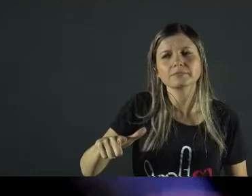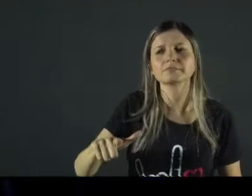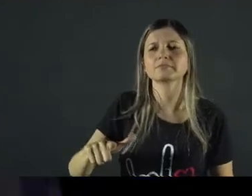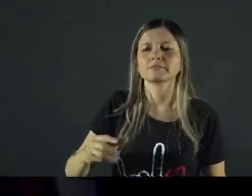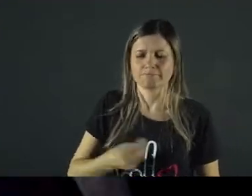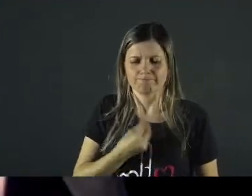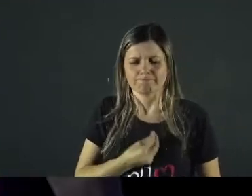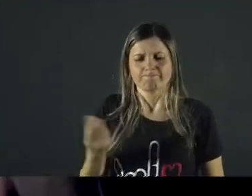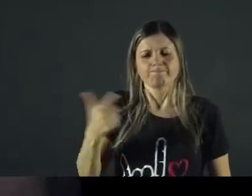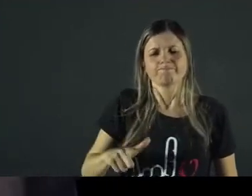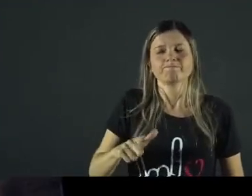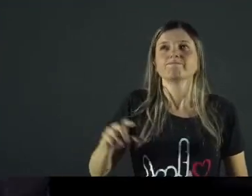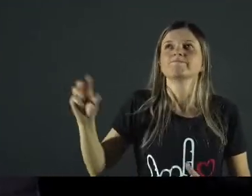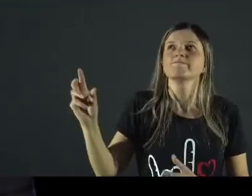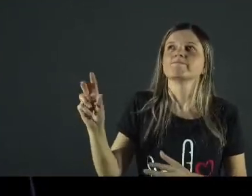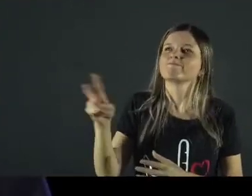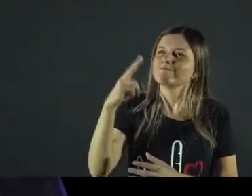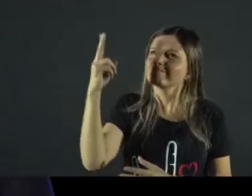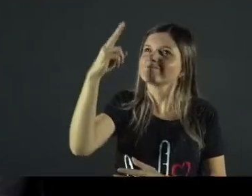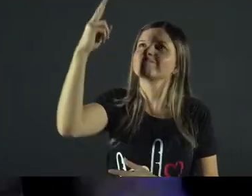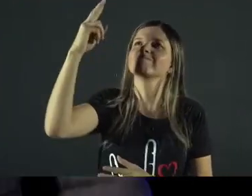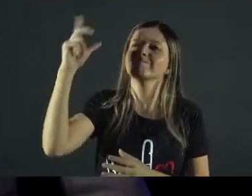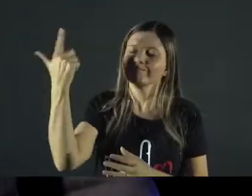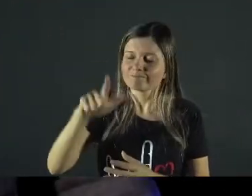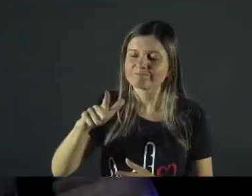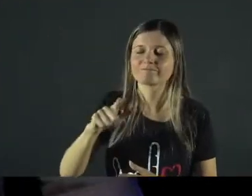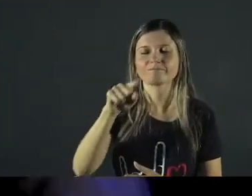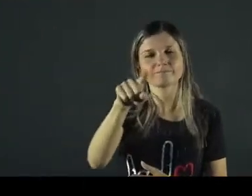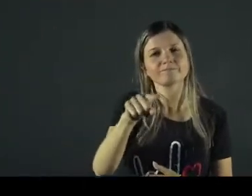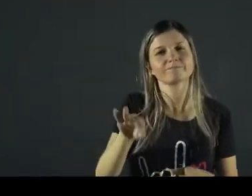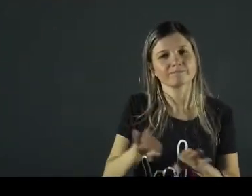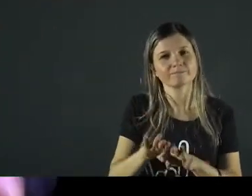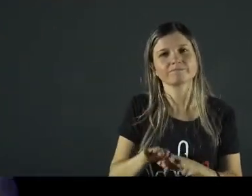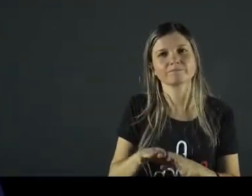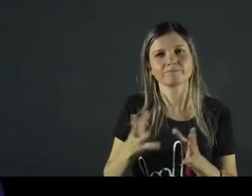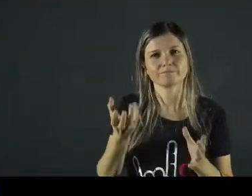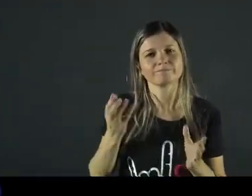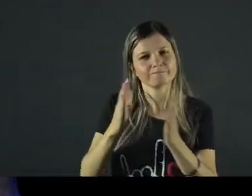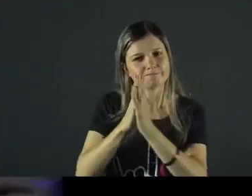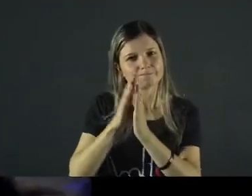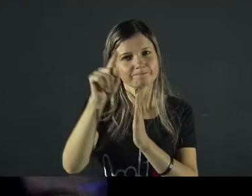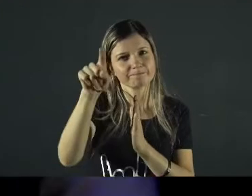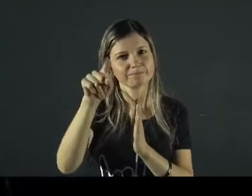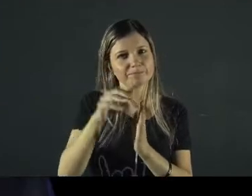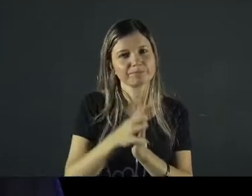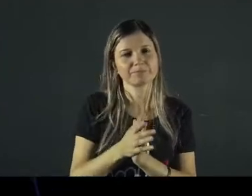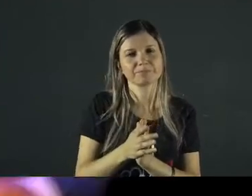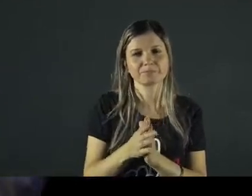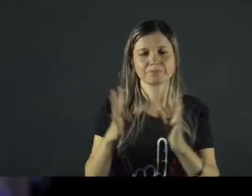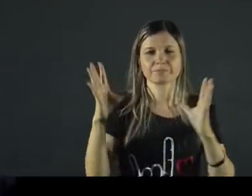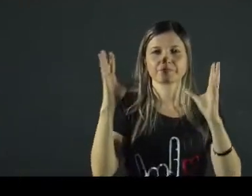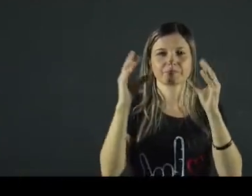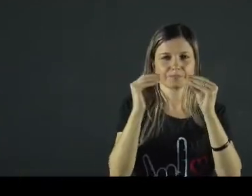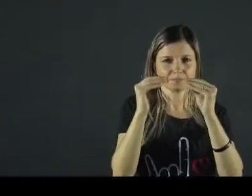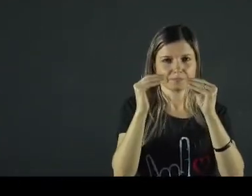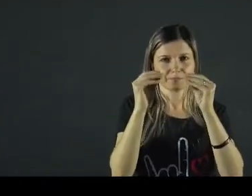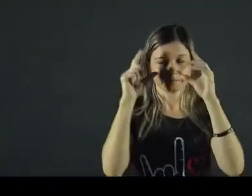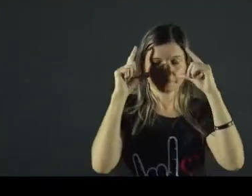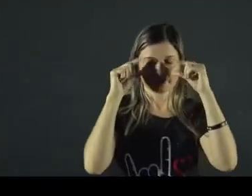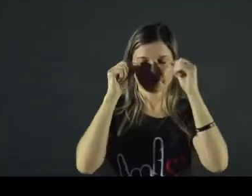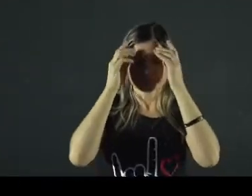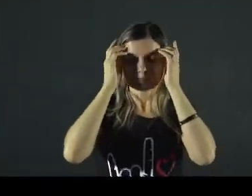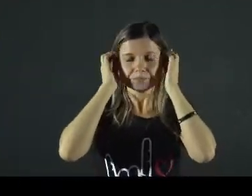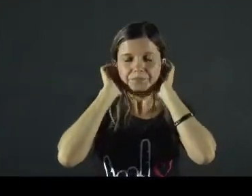sua vitória novamente nos braços. Você vai ter a sua vitória. Quero orar por você agora. Fecha os seus olhos no nome de